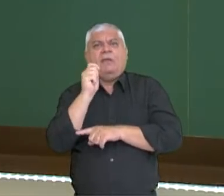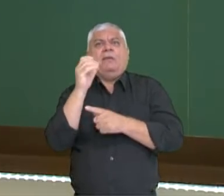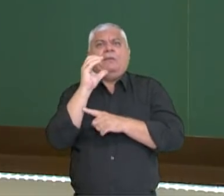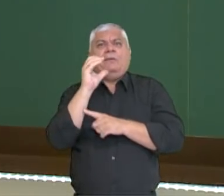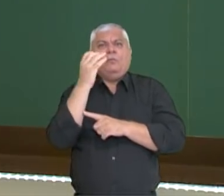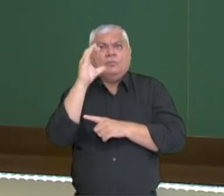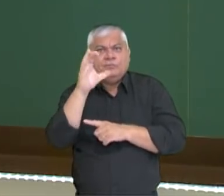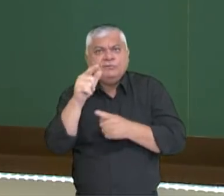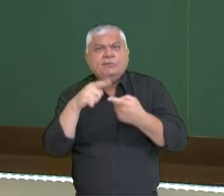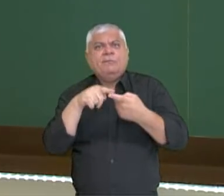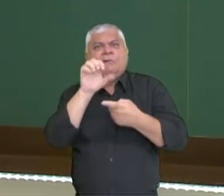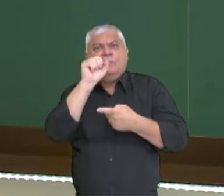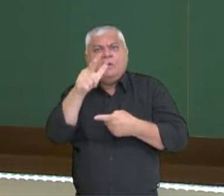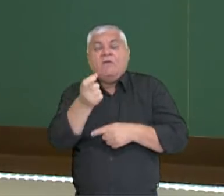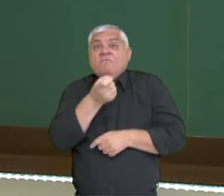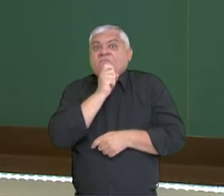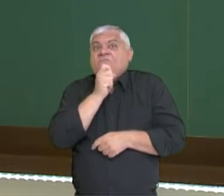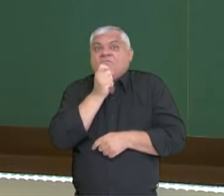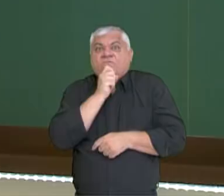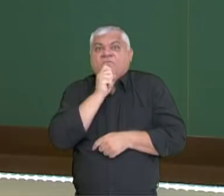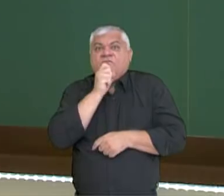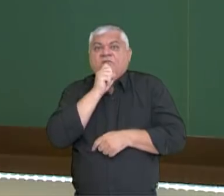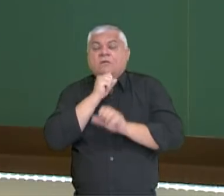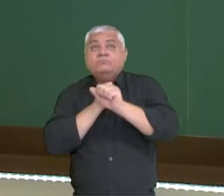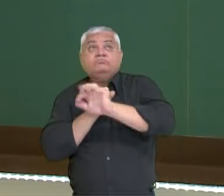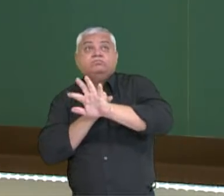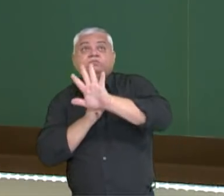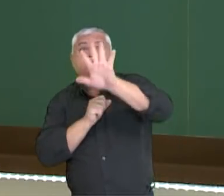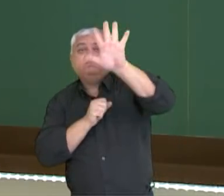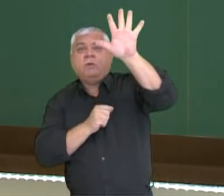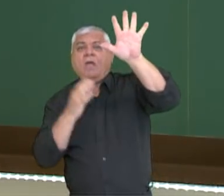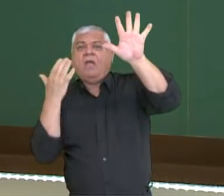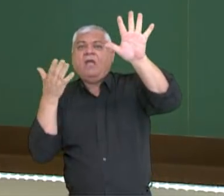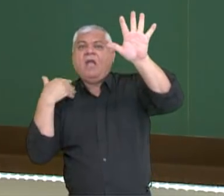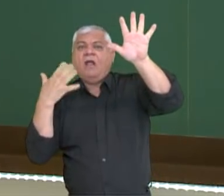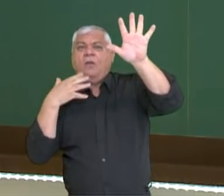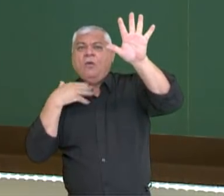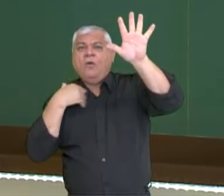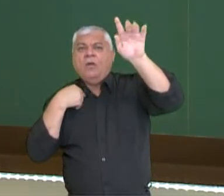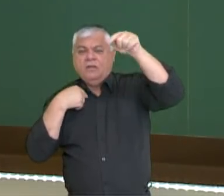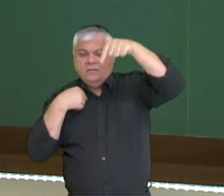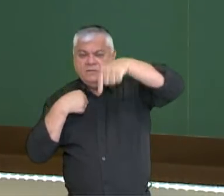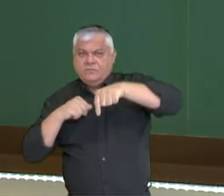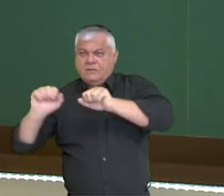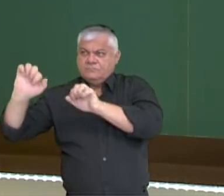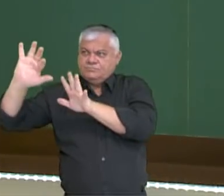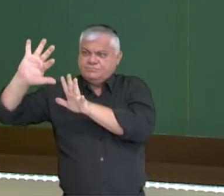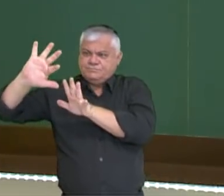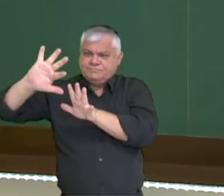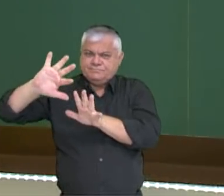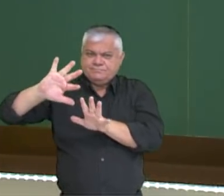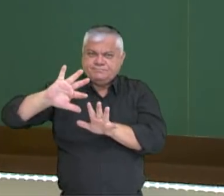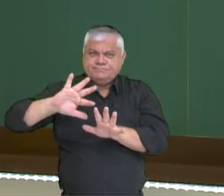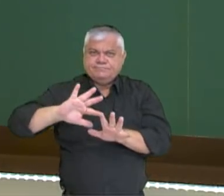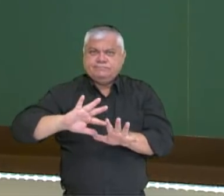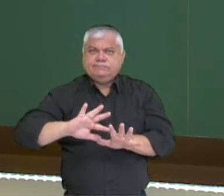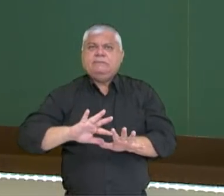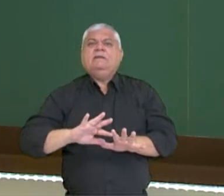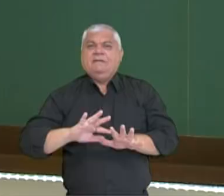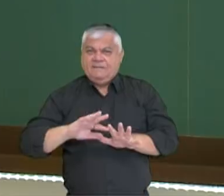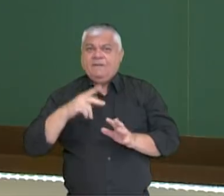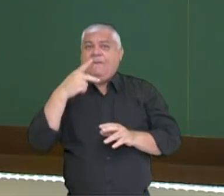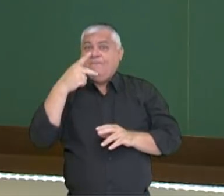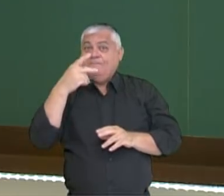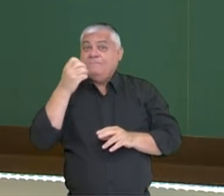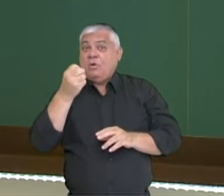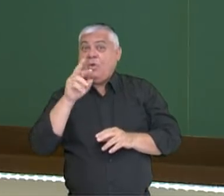sul e não em outras regiões do Brasil, porque a massa polar atlântica atua de maneira bem forte na região sul do Brasil,